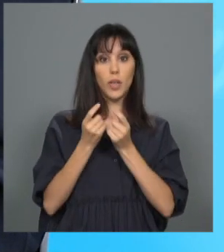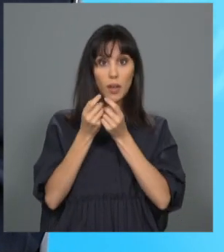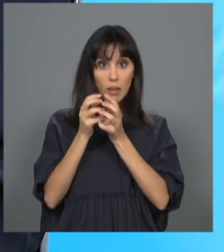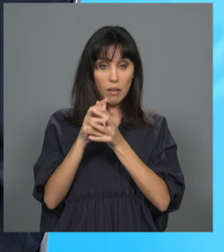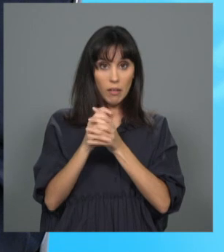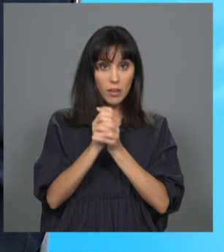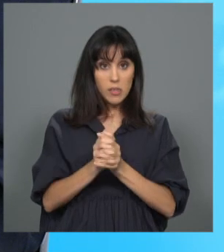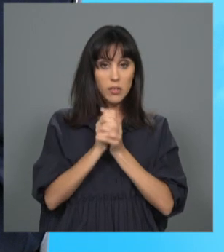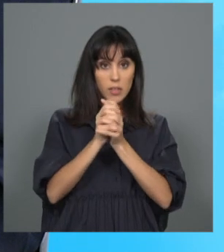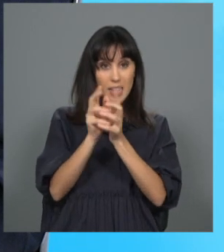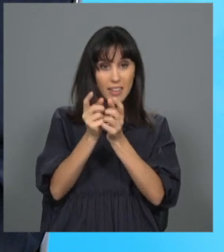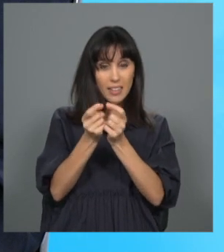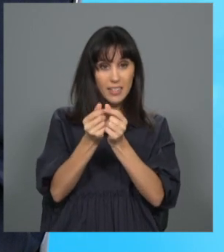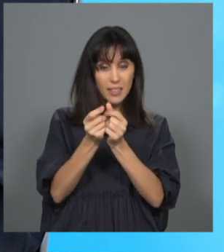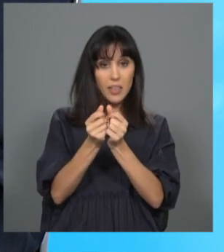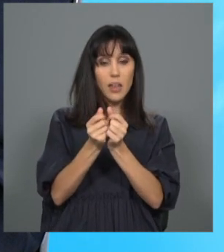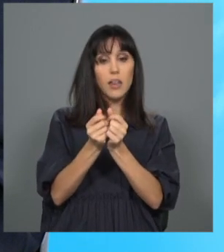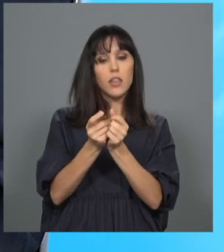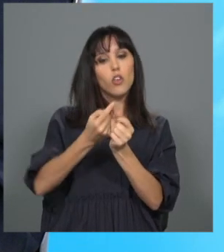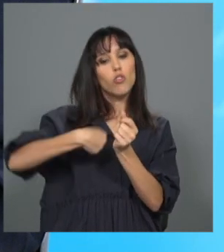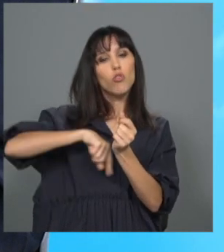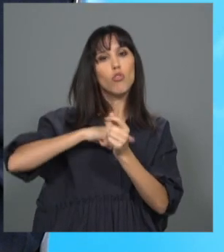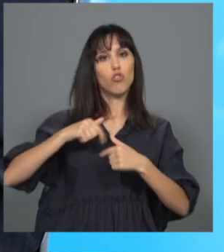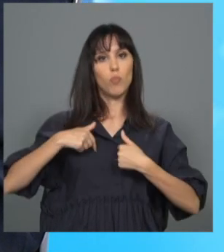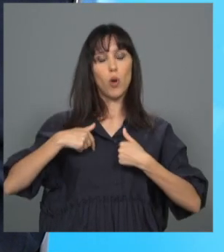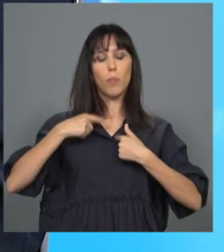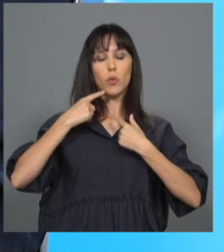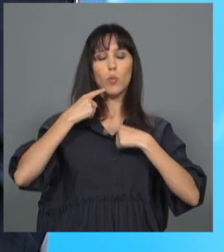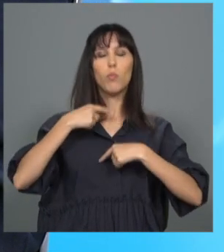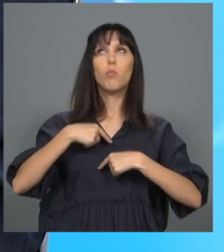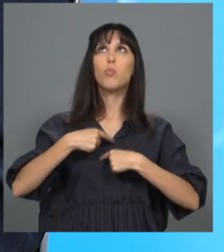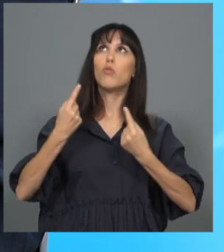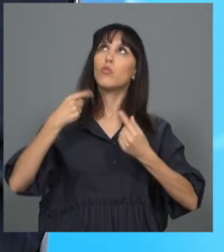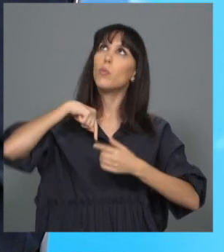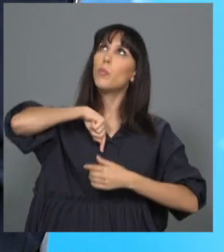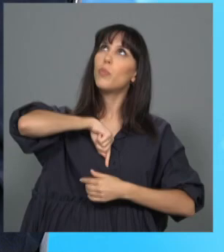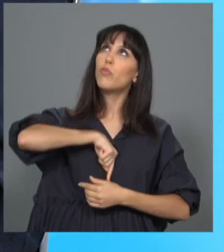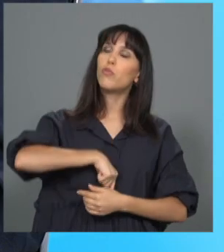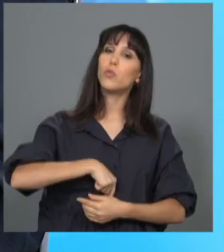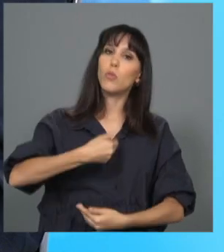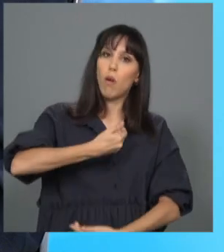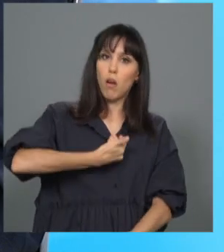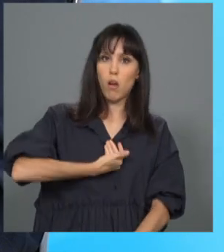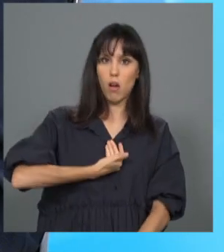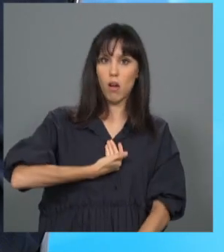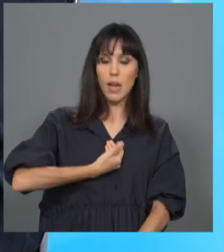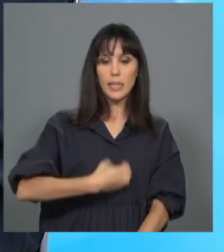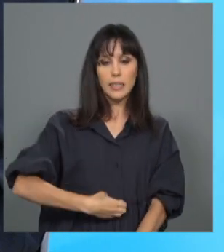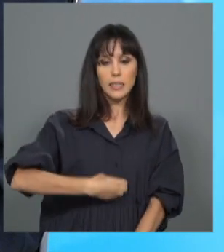é uma forma de nós nos exprimirmos em profundidade, de nós nos sentirmos